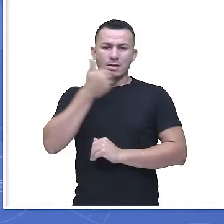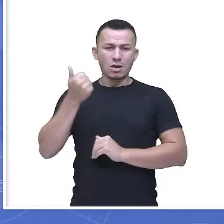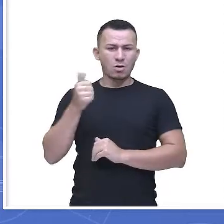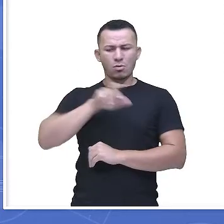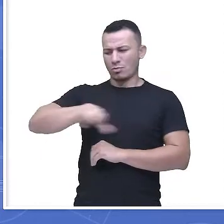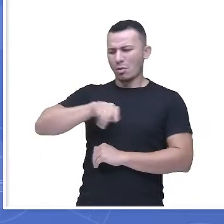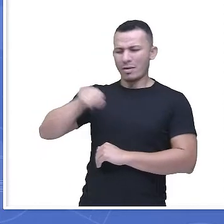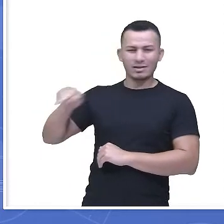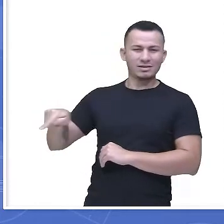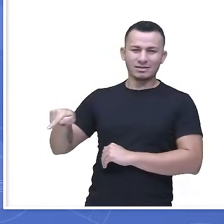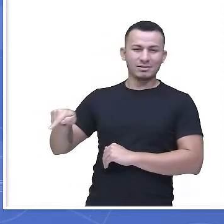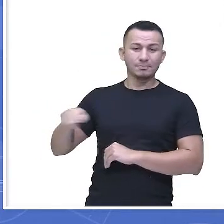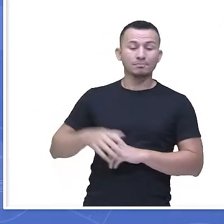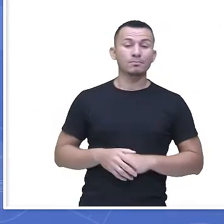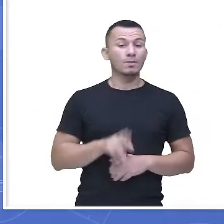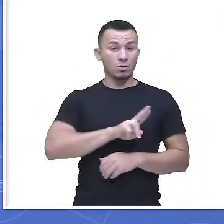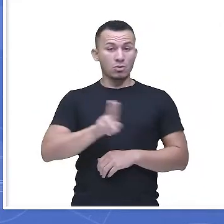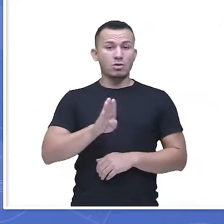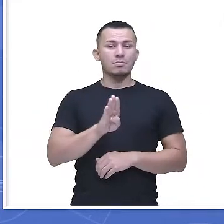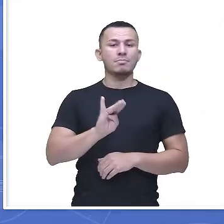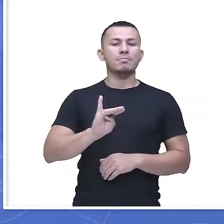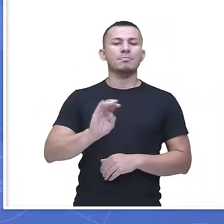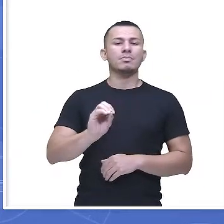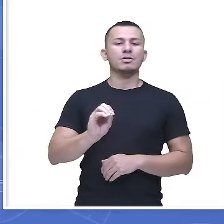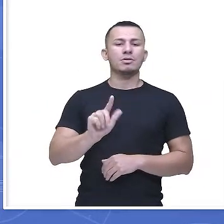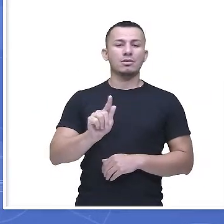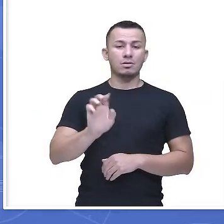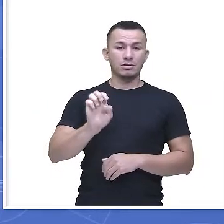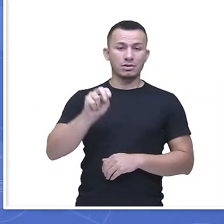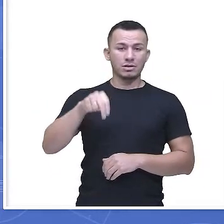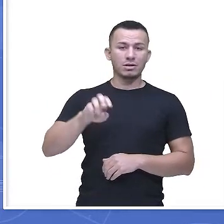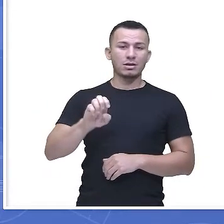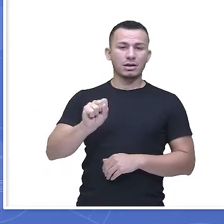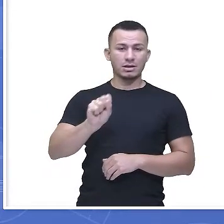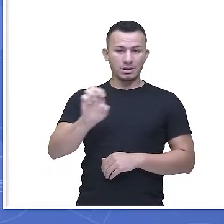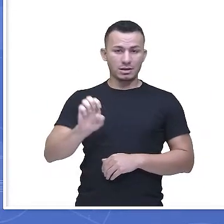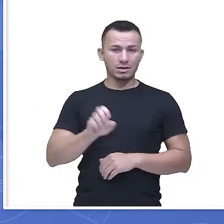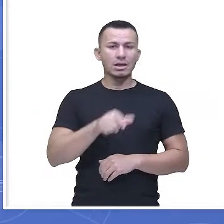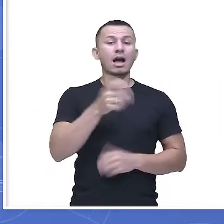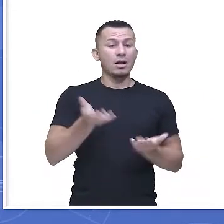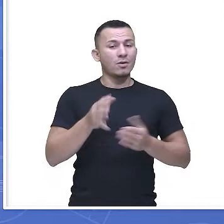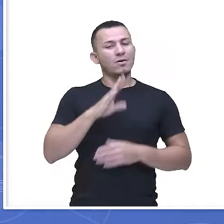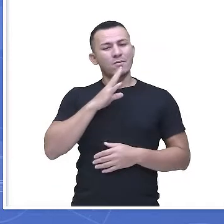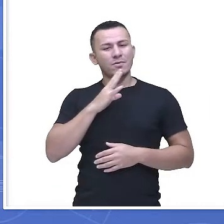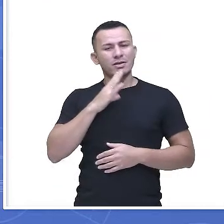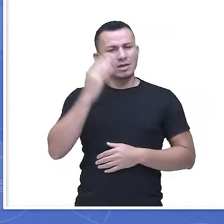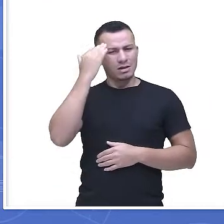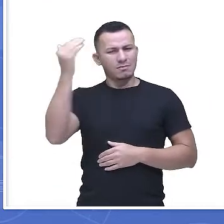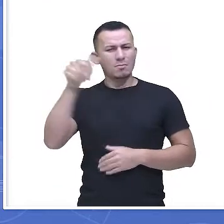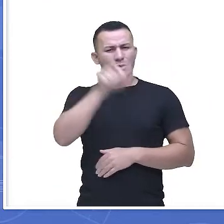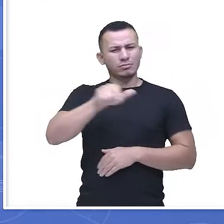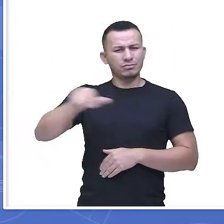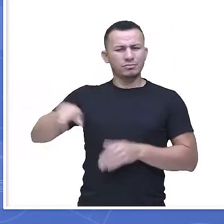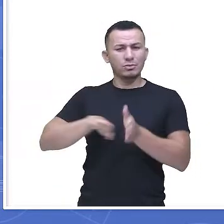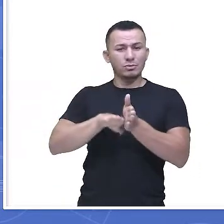que é a teoria da biogênese. E agora nós vamos conhecer esses estudiosos. Vamos lá. Olha